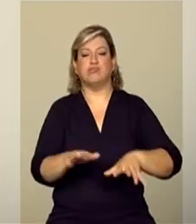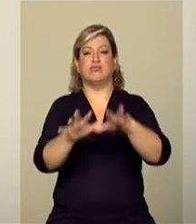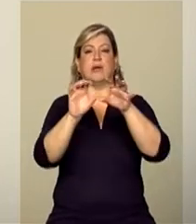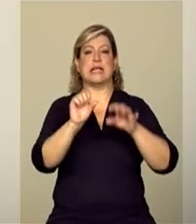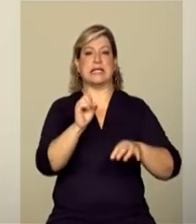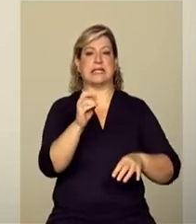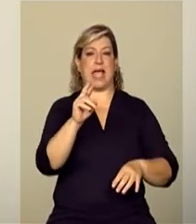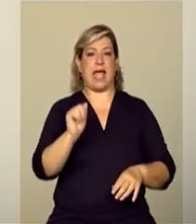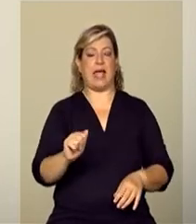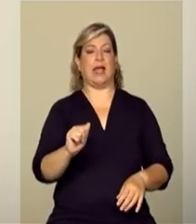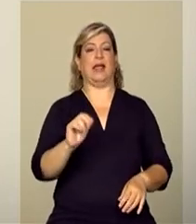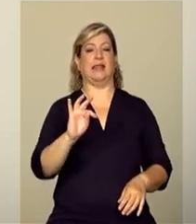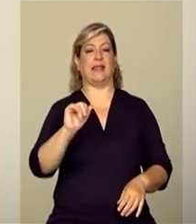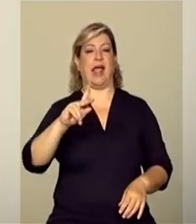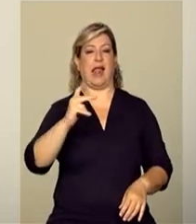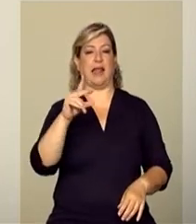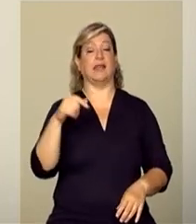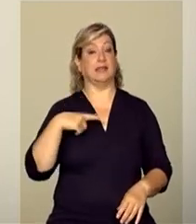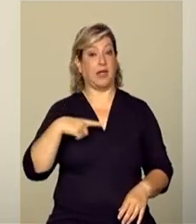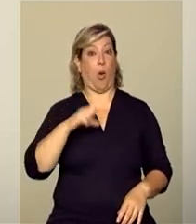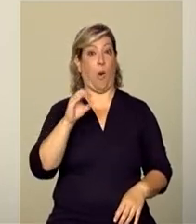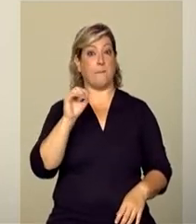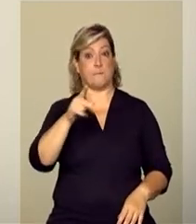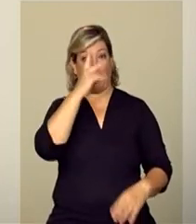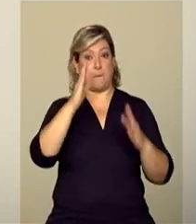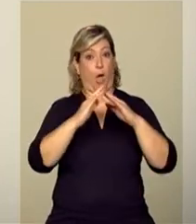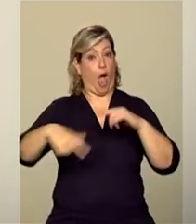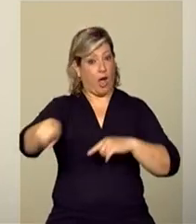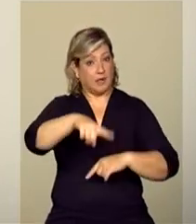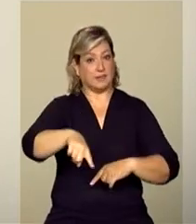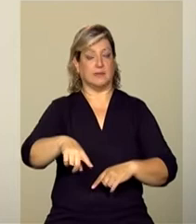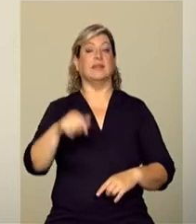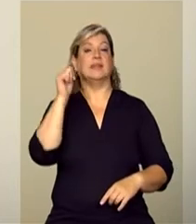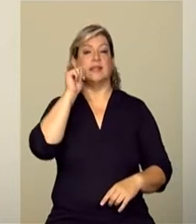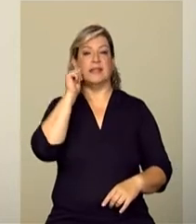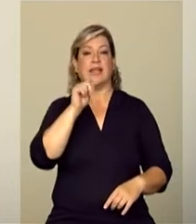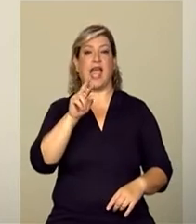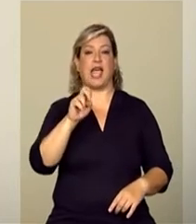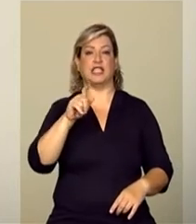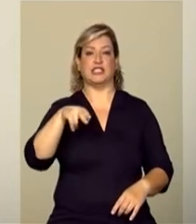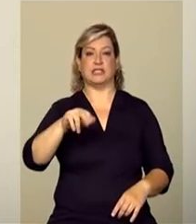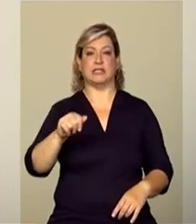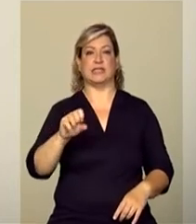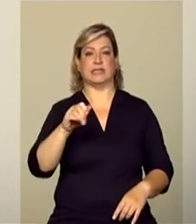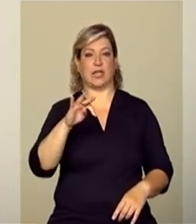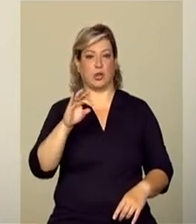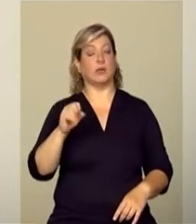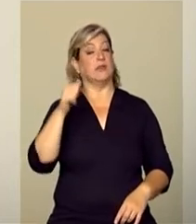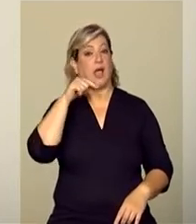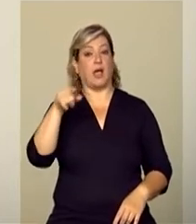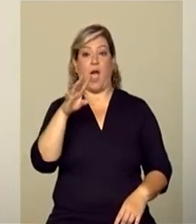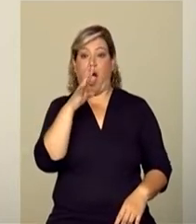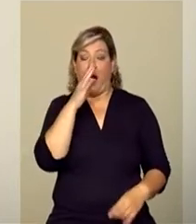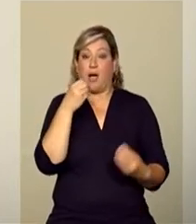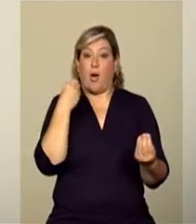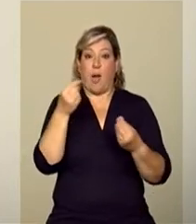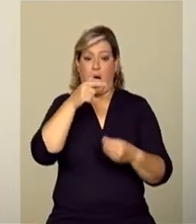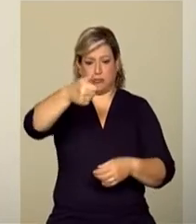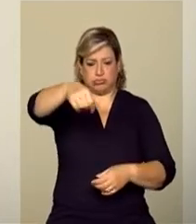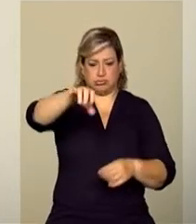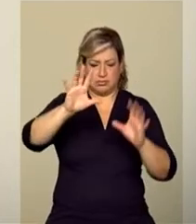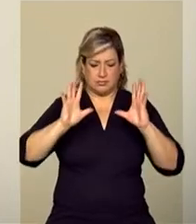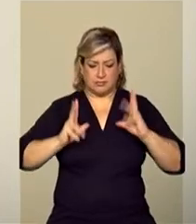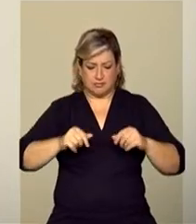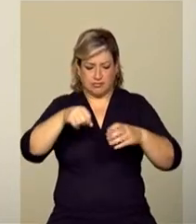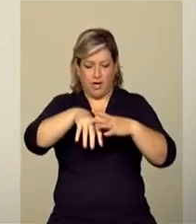de 80 mil pessoas que ela moram a Dona Regina dos Santos por exemplo quase não acreditou quando saiu água limpa da torneira